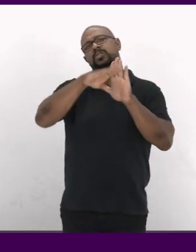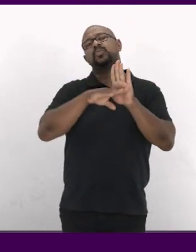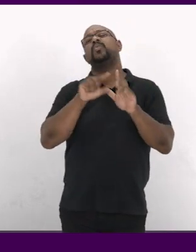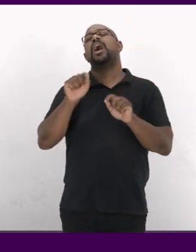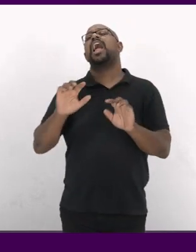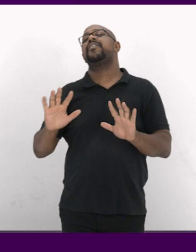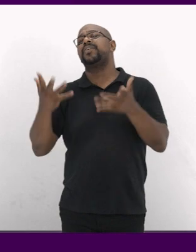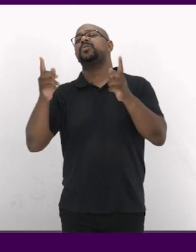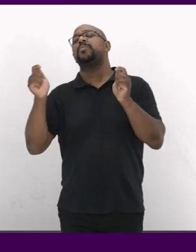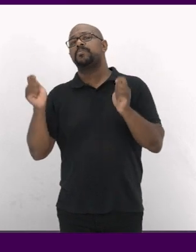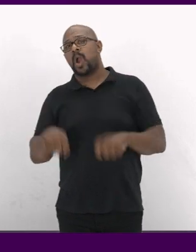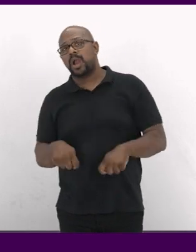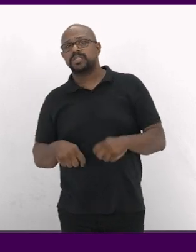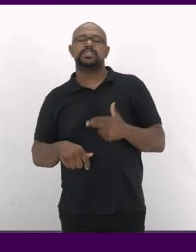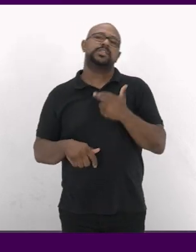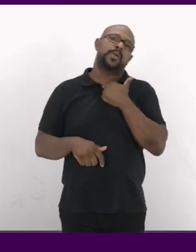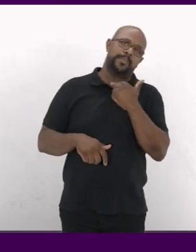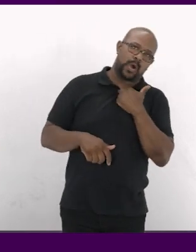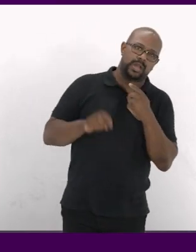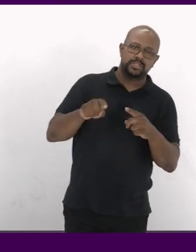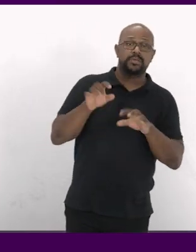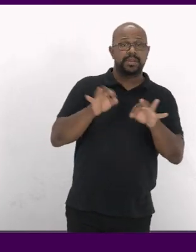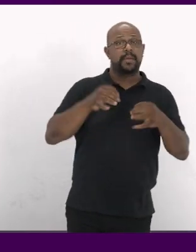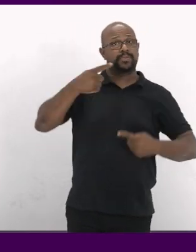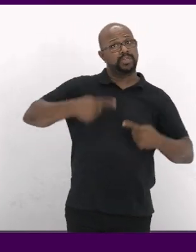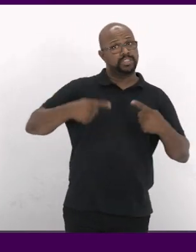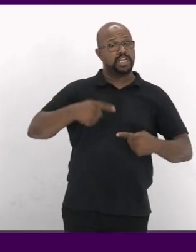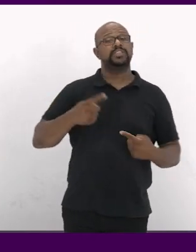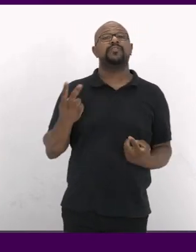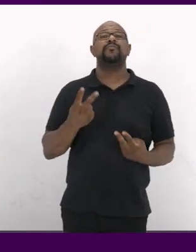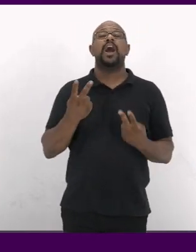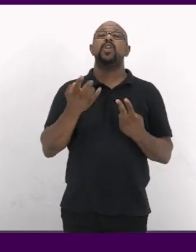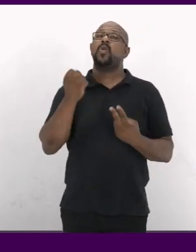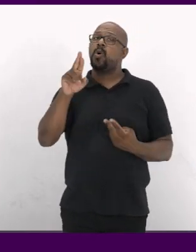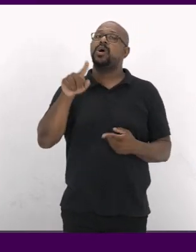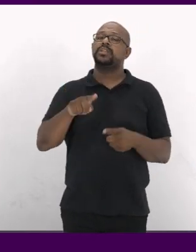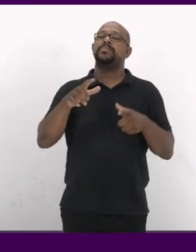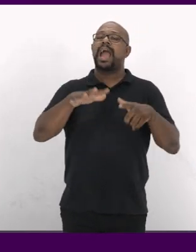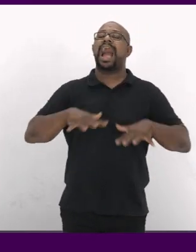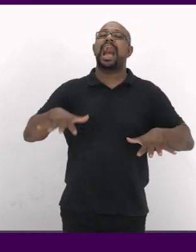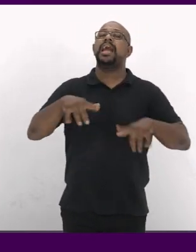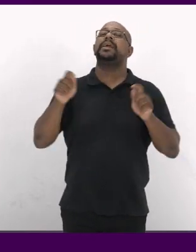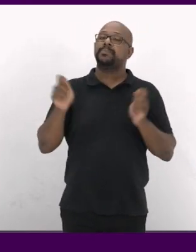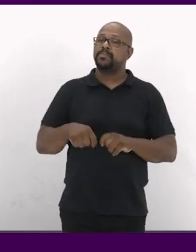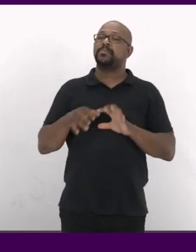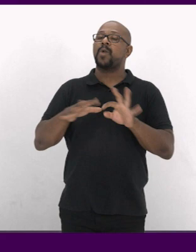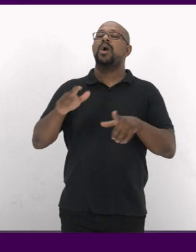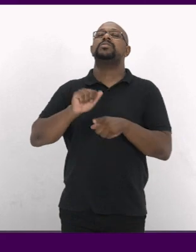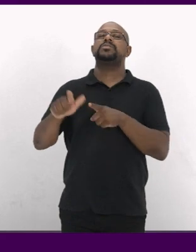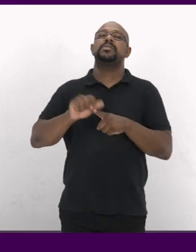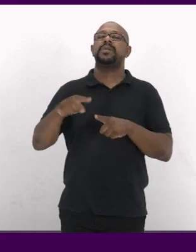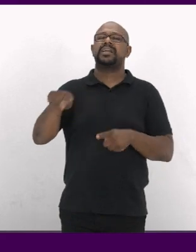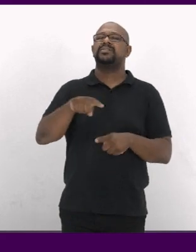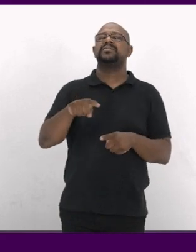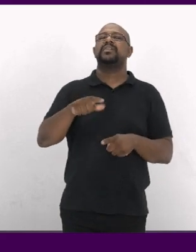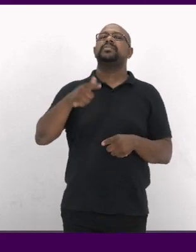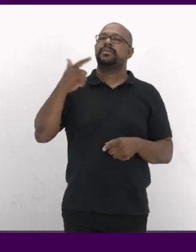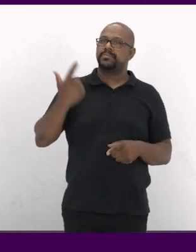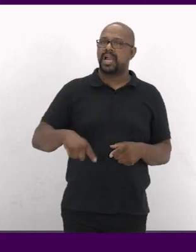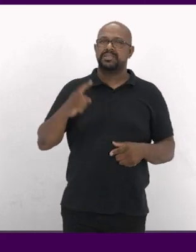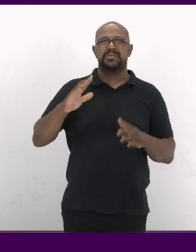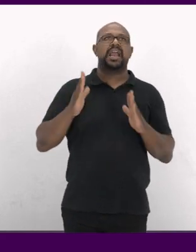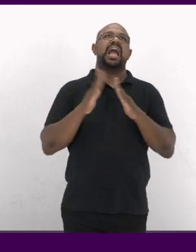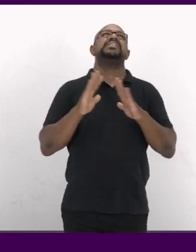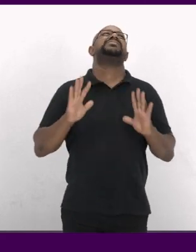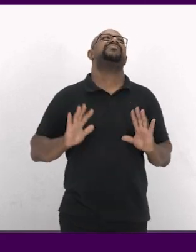sobre quais eventos podem acontecer no espaço, sobre a política de valores e as áreas disponíveis para locação, para que ele não se transforme em